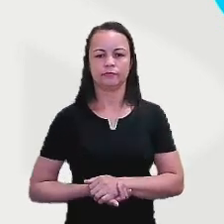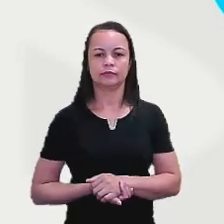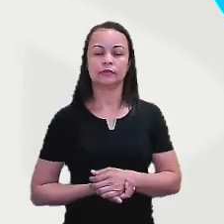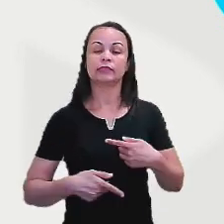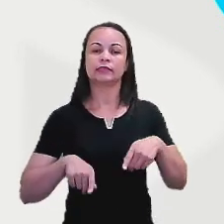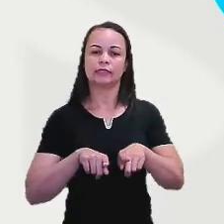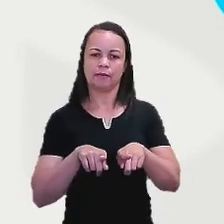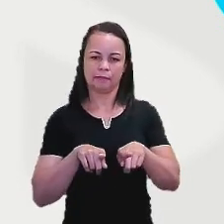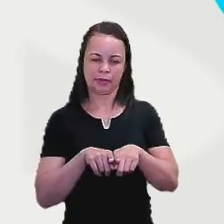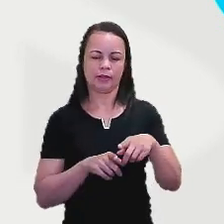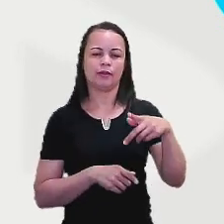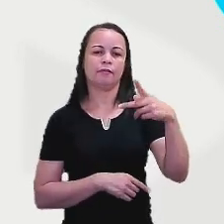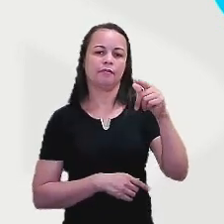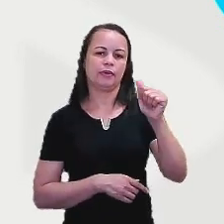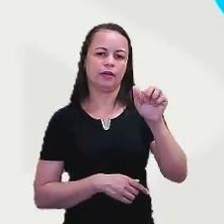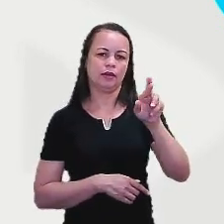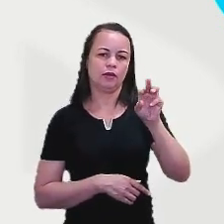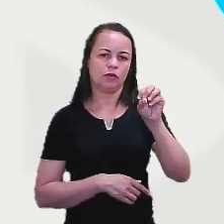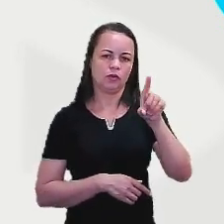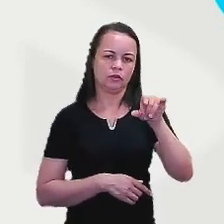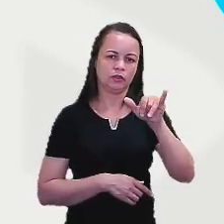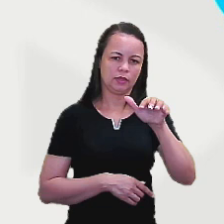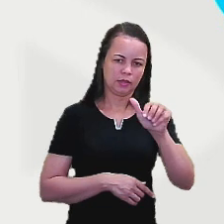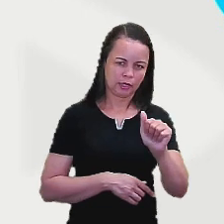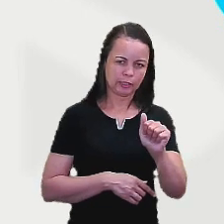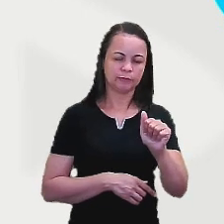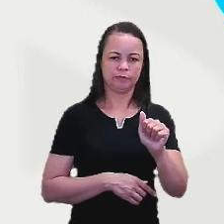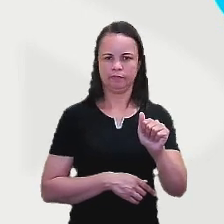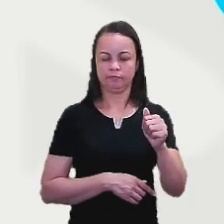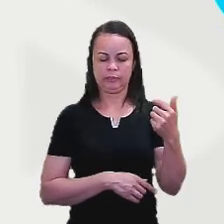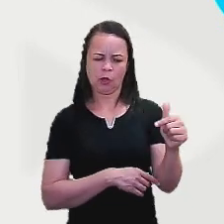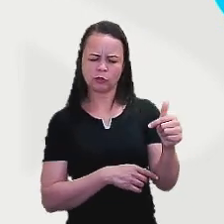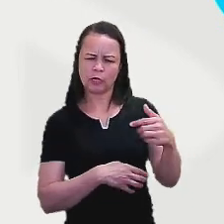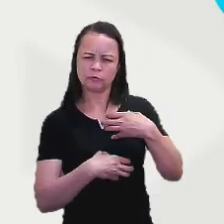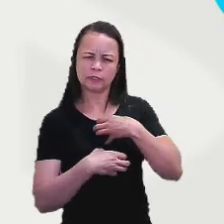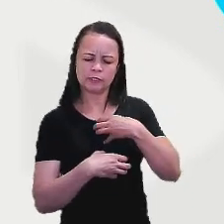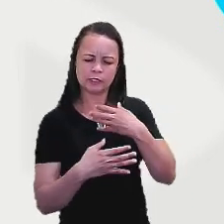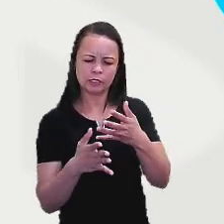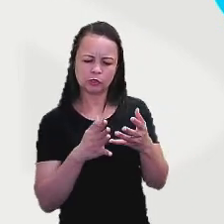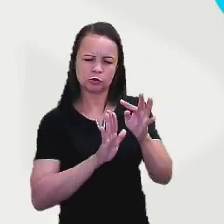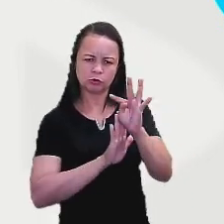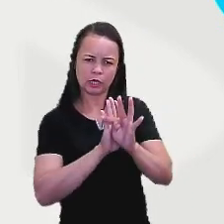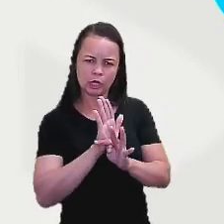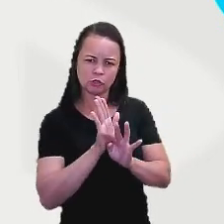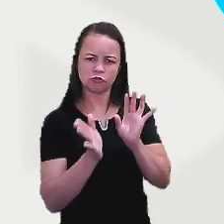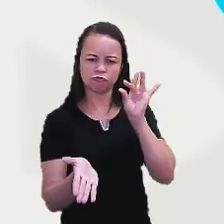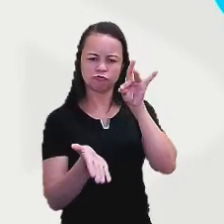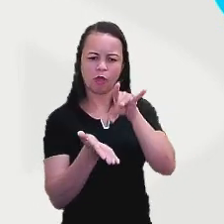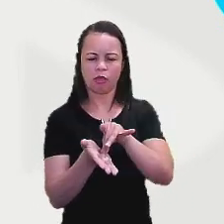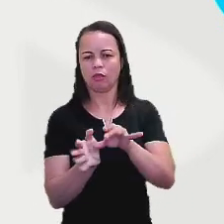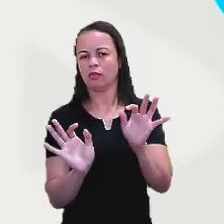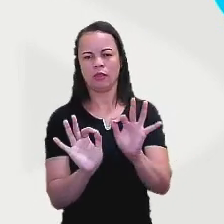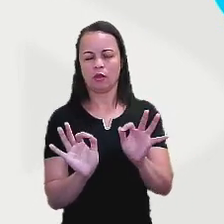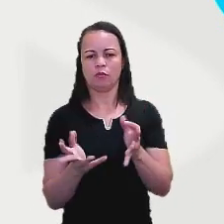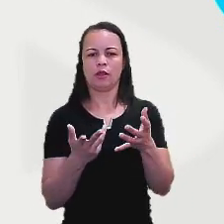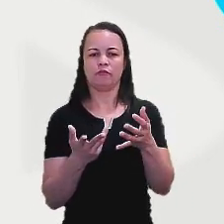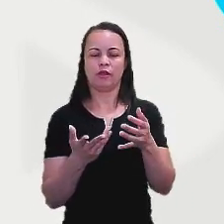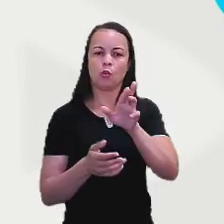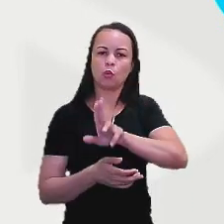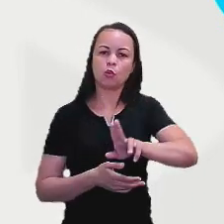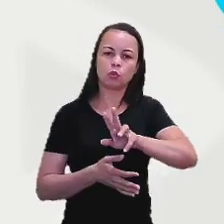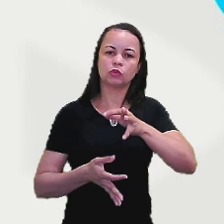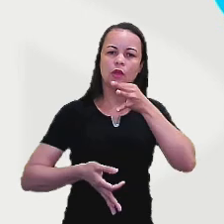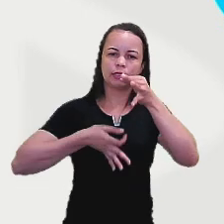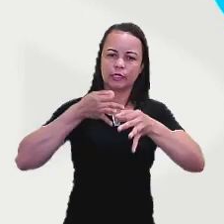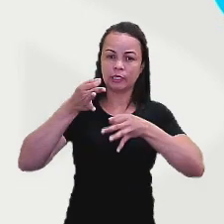Tem também a paródia. A paródia não tem o mesmo sentido do texto original. Ela faz uso da crítica